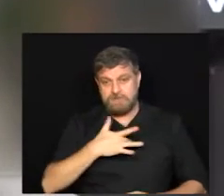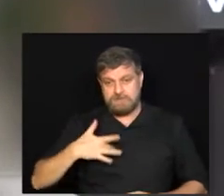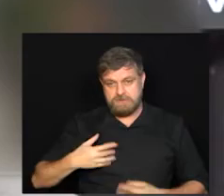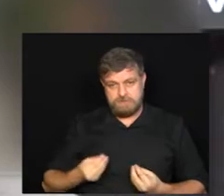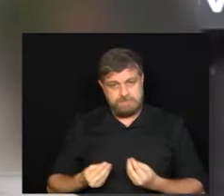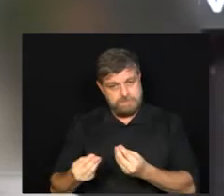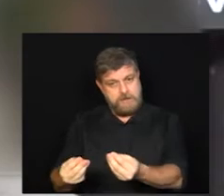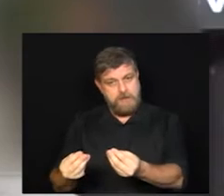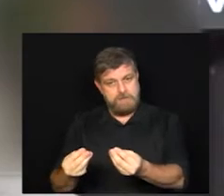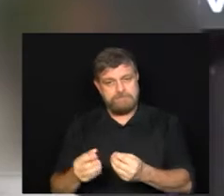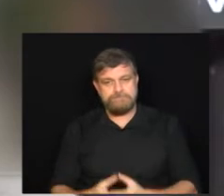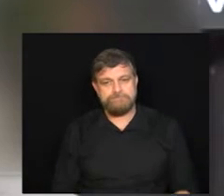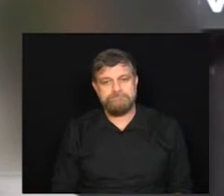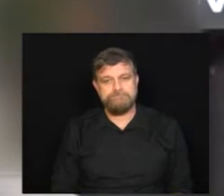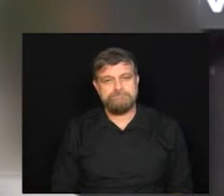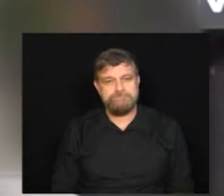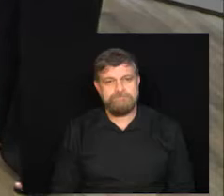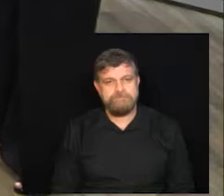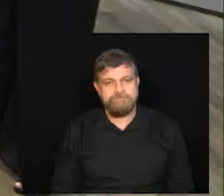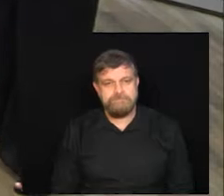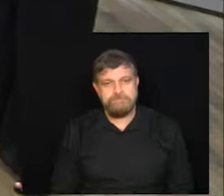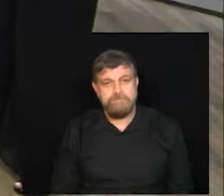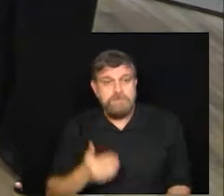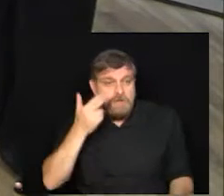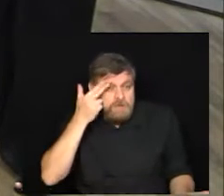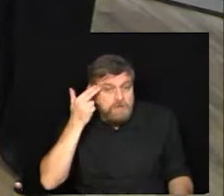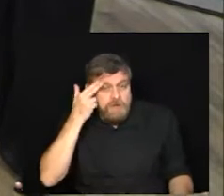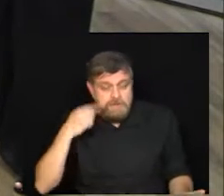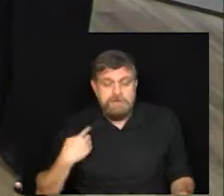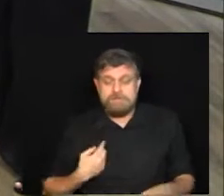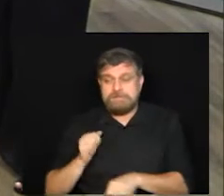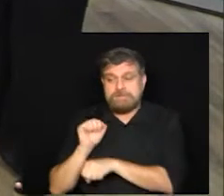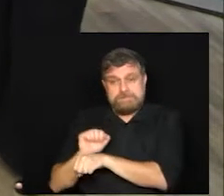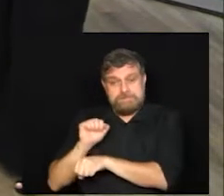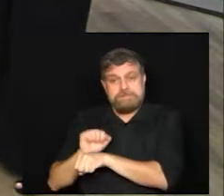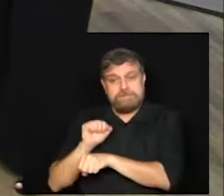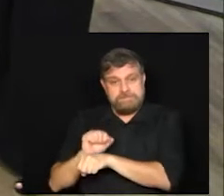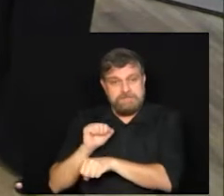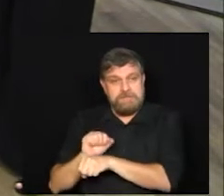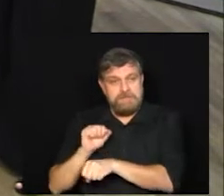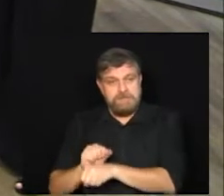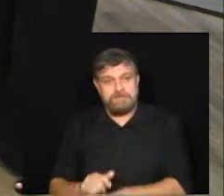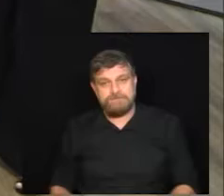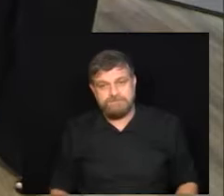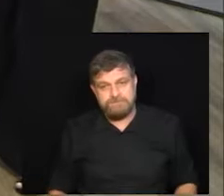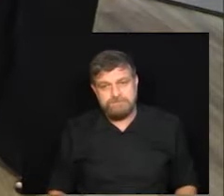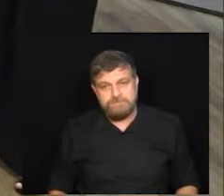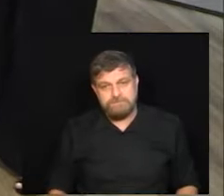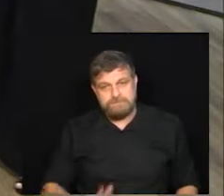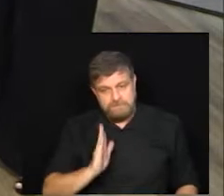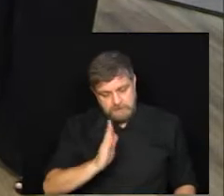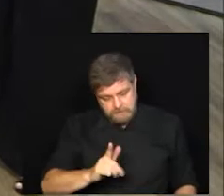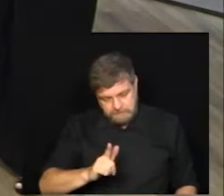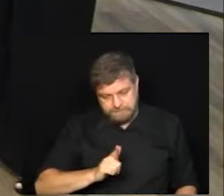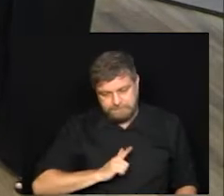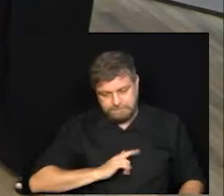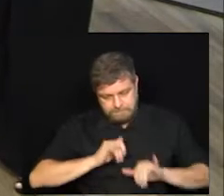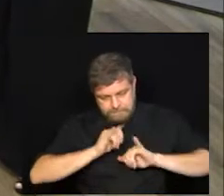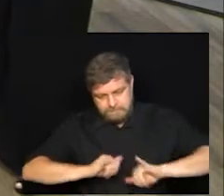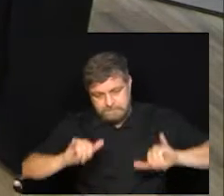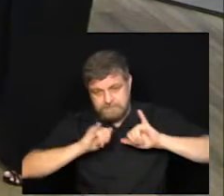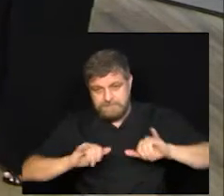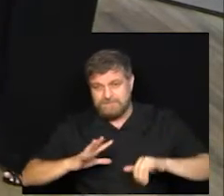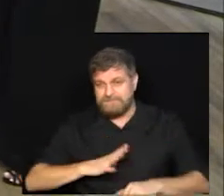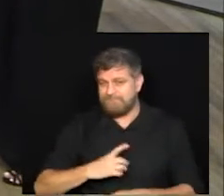Saúde. Então, Gabriel, a gente aguarda aí, a gente já teve aí esse aviso de que